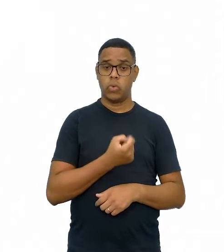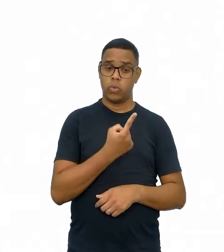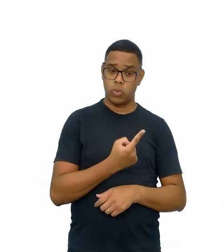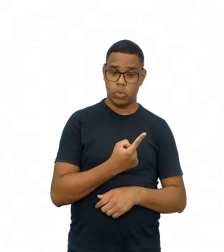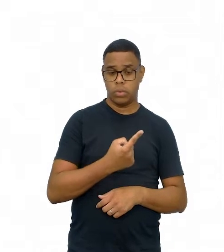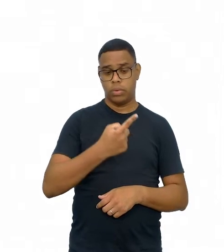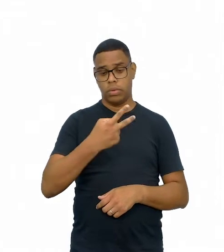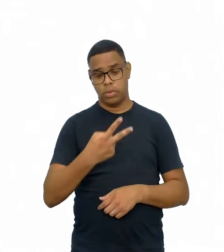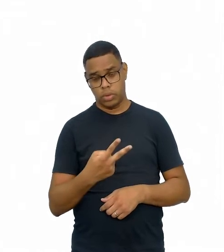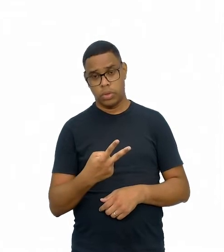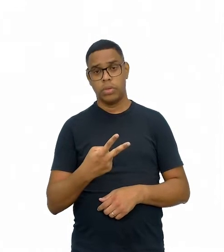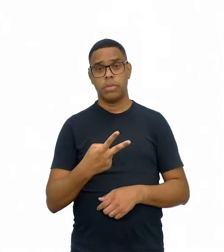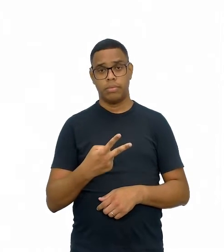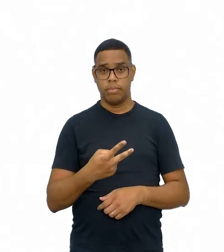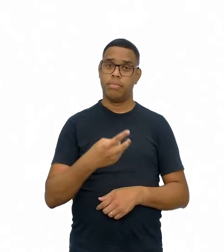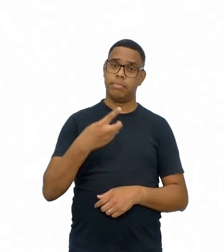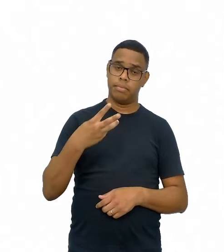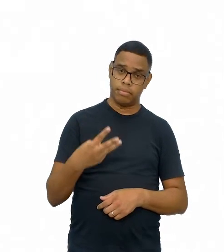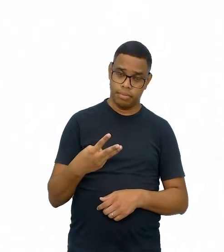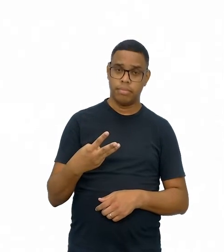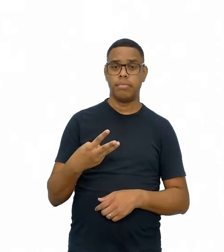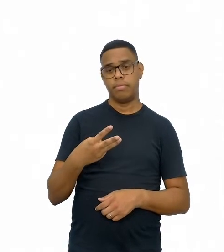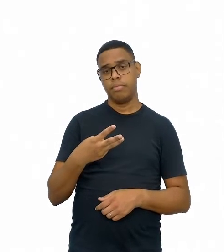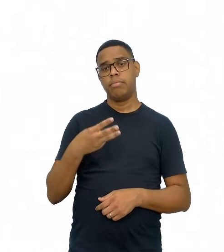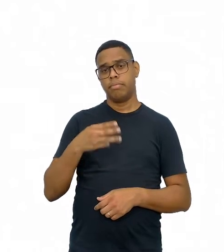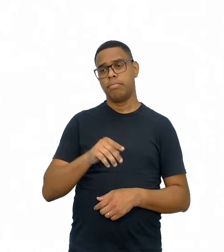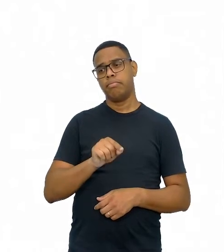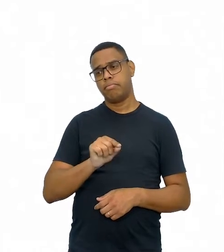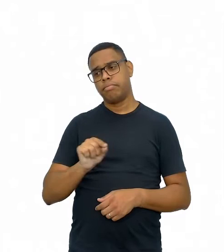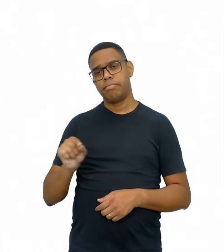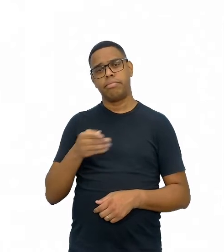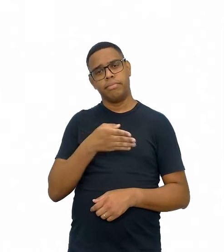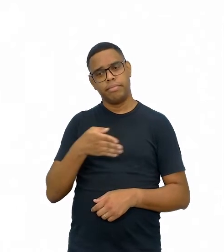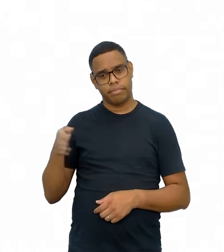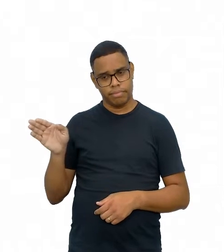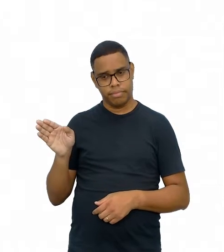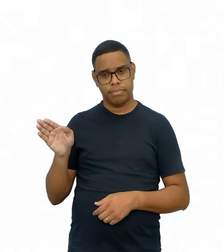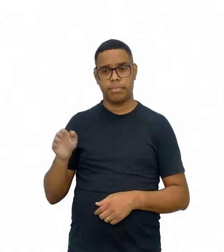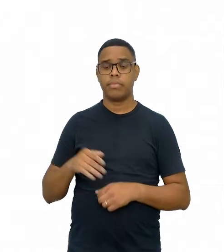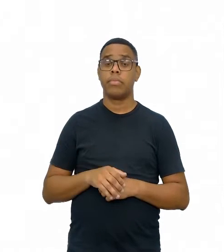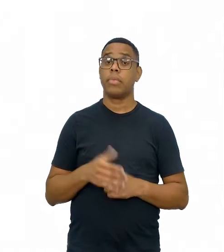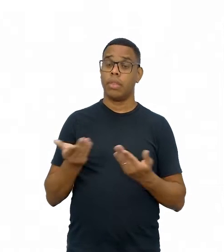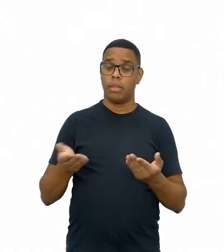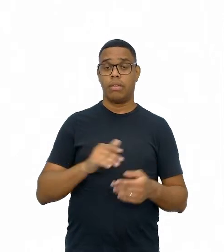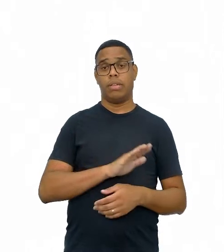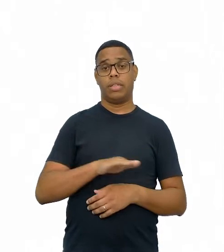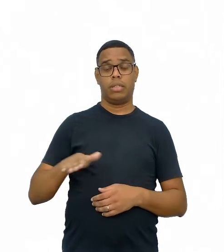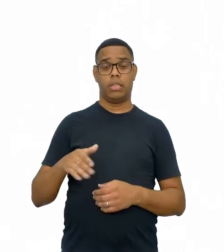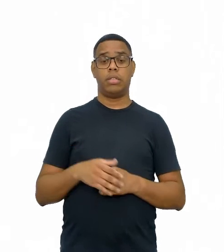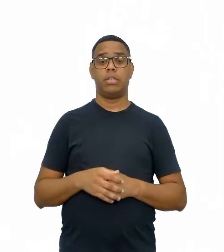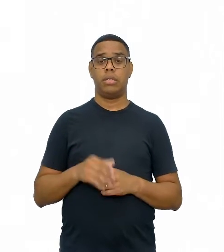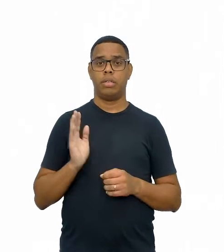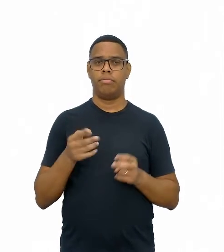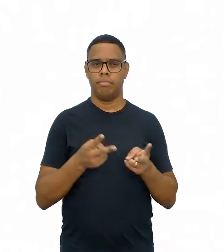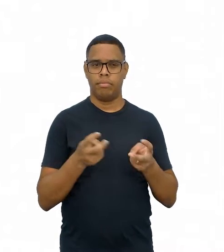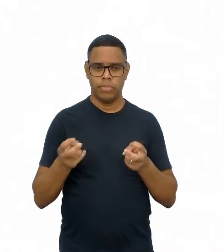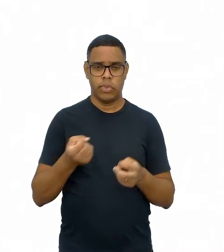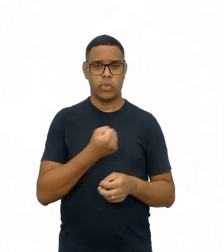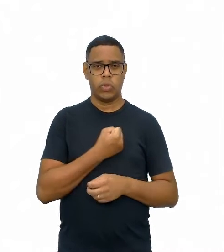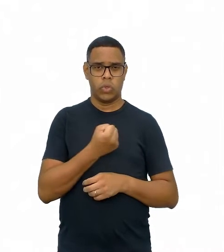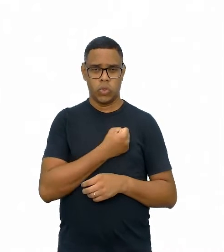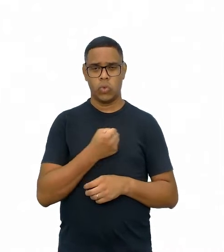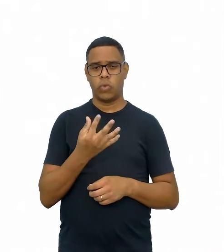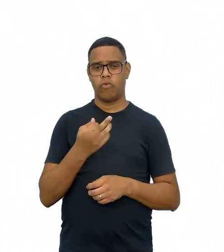do 1 vem o 2, depois do 2 vem o 3, e assim sucessivamente. As crianças, ao se depararem com os